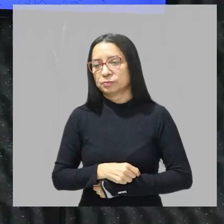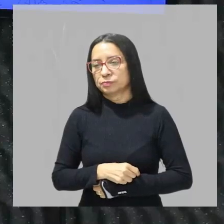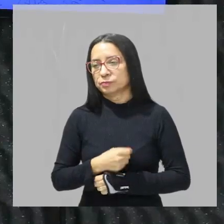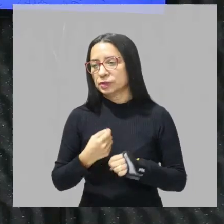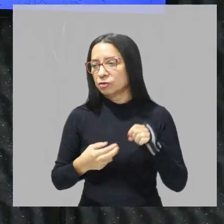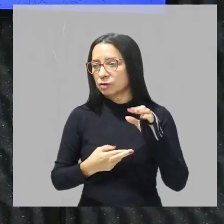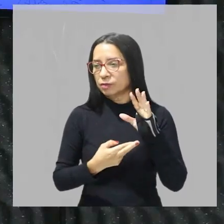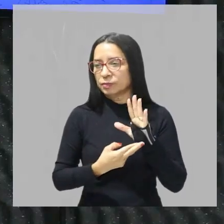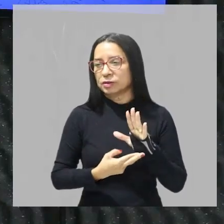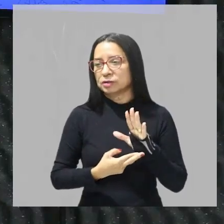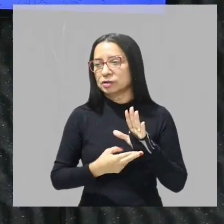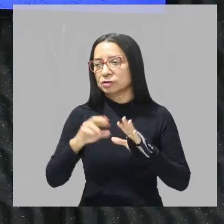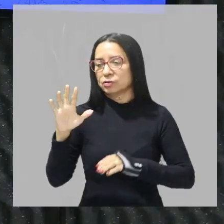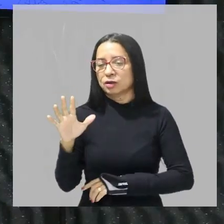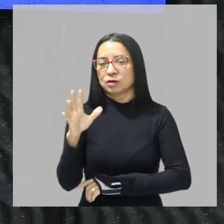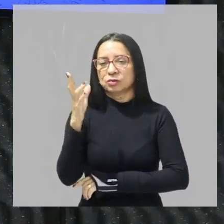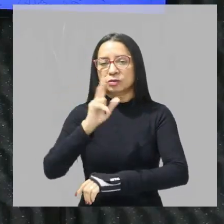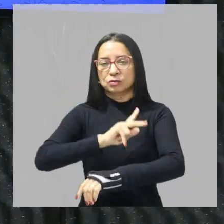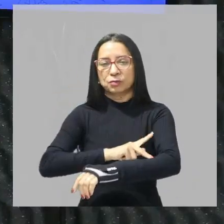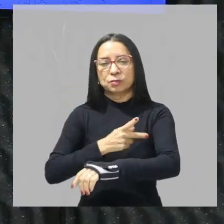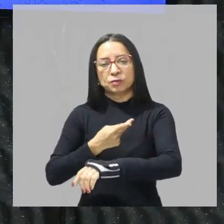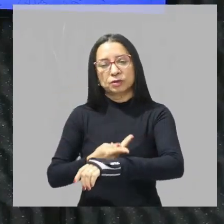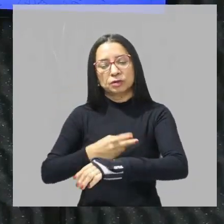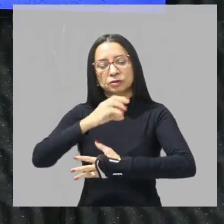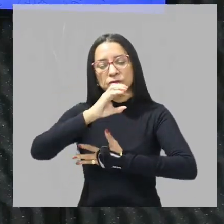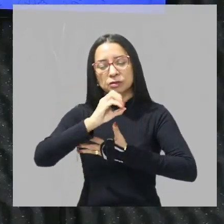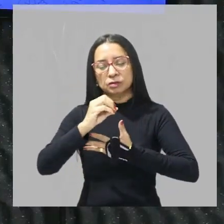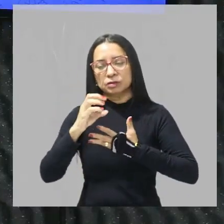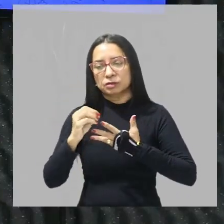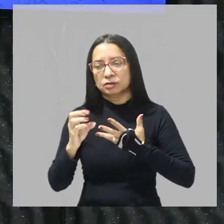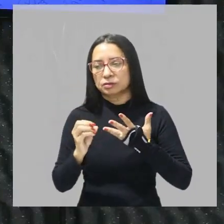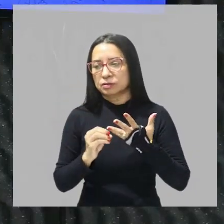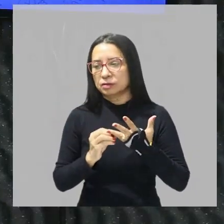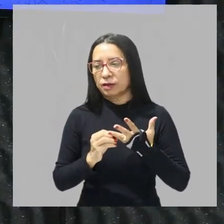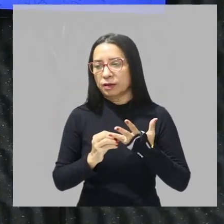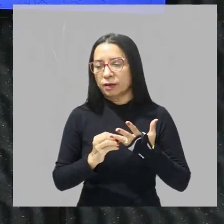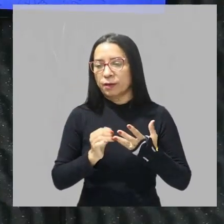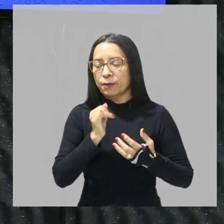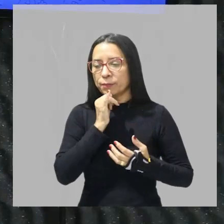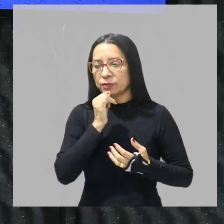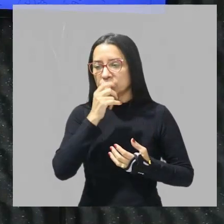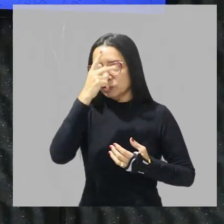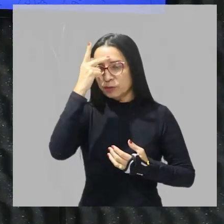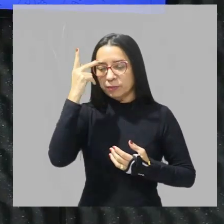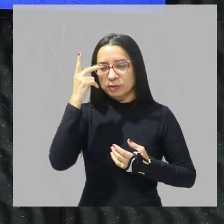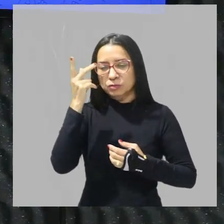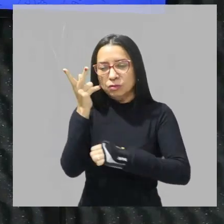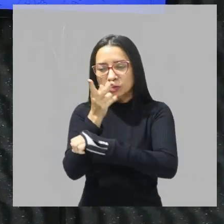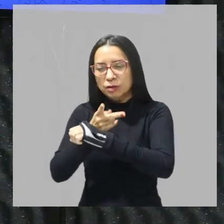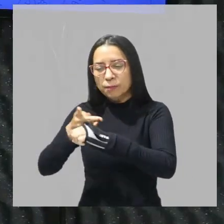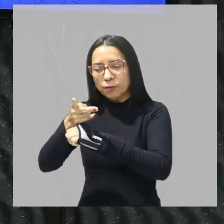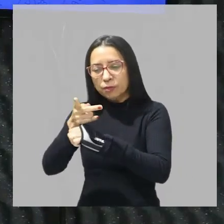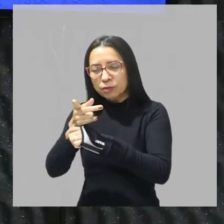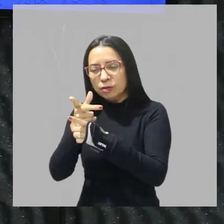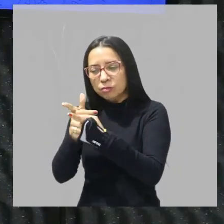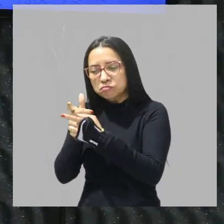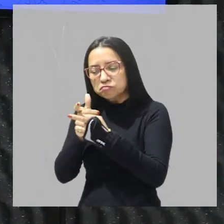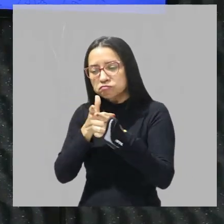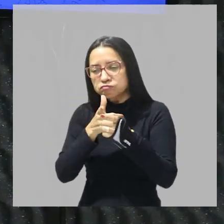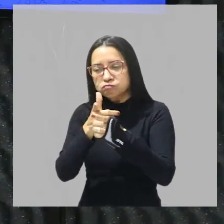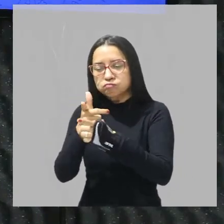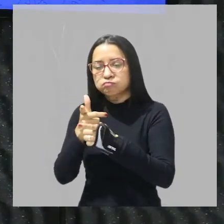uma situação hipotética da cadeia alimentar. Olha aqui, o cara está caçando um leão, o tigre dente de sapo, sei lá, tá caçando